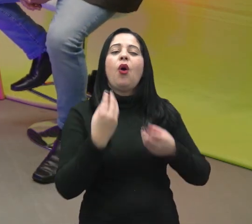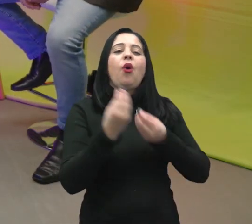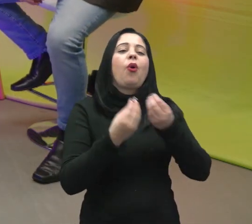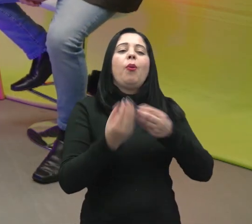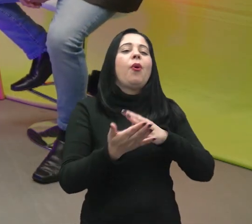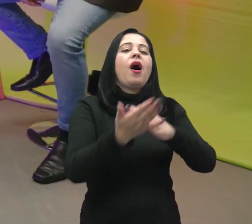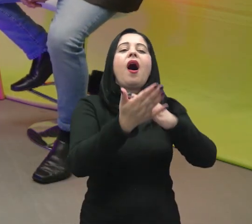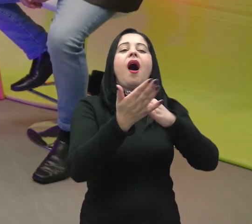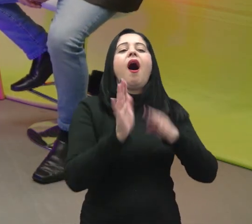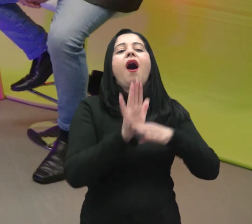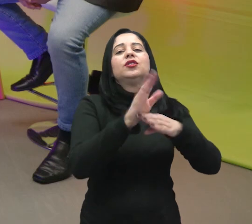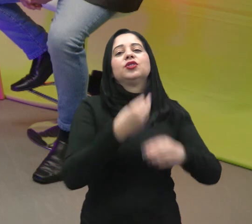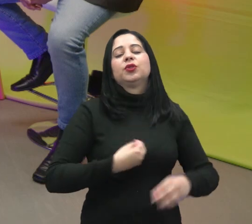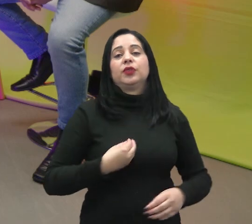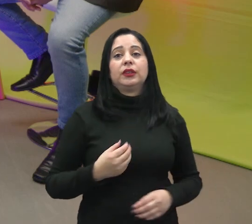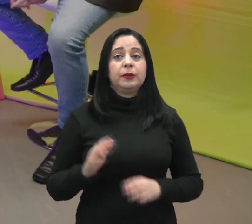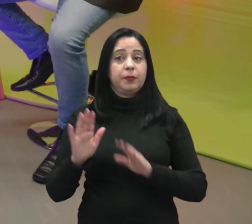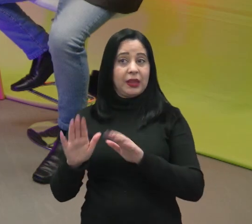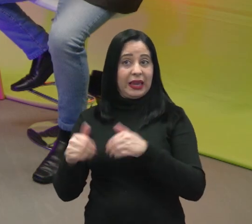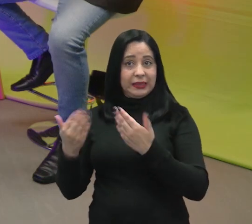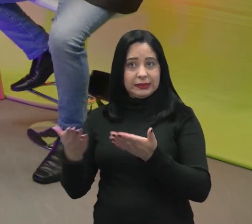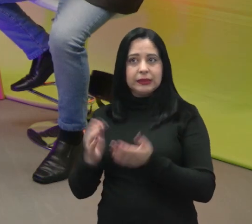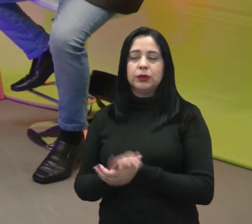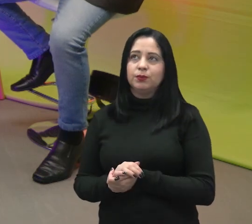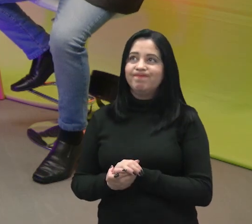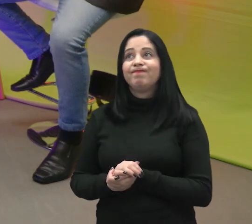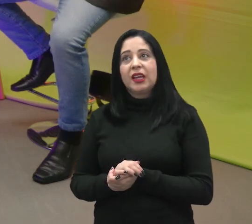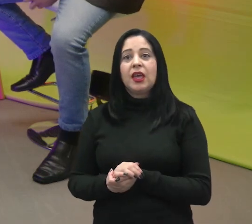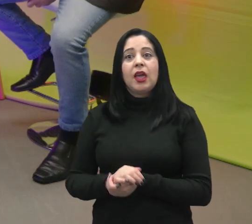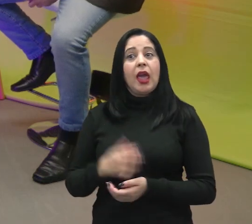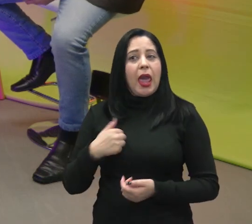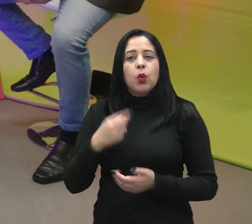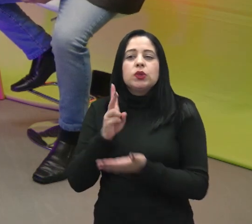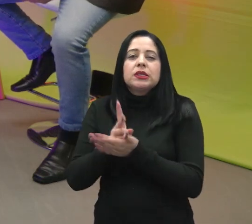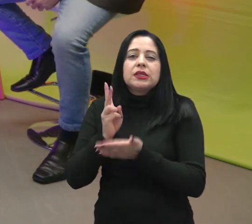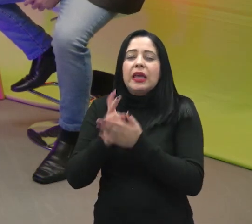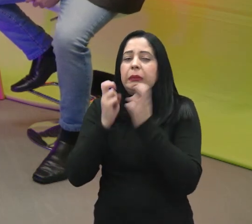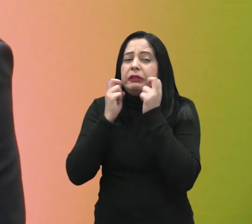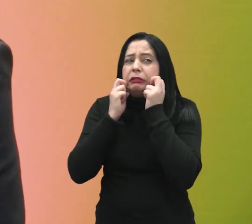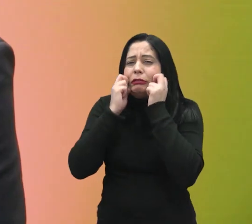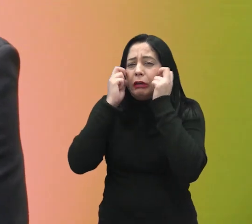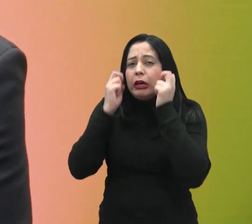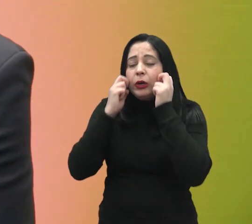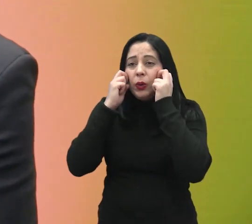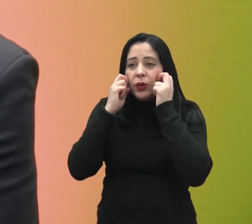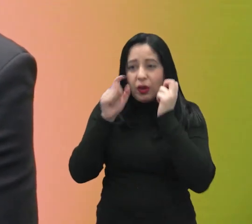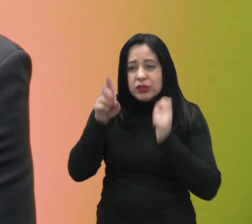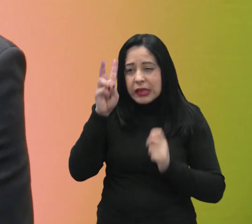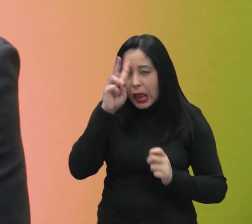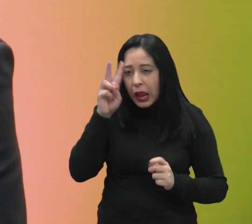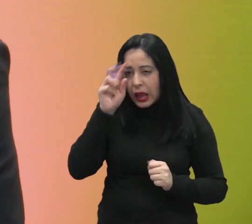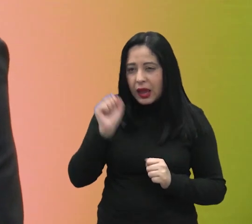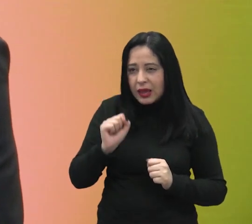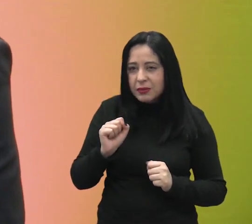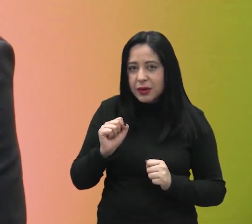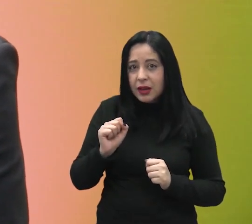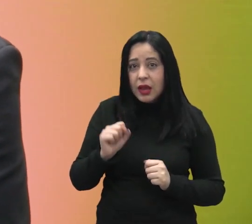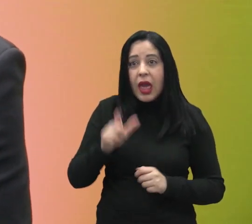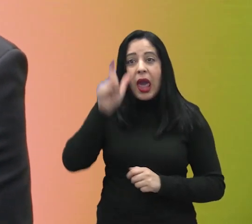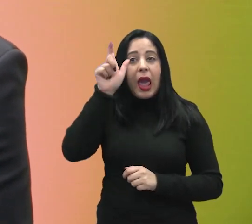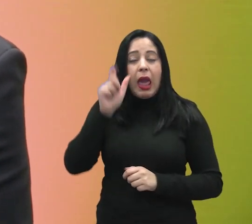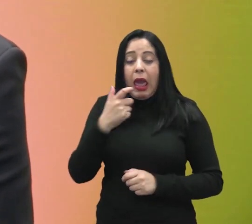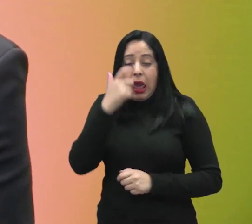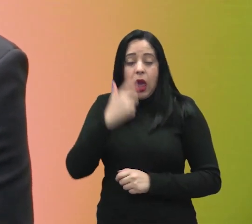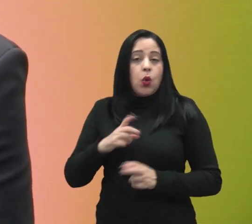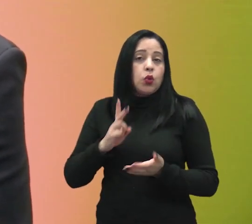aí na sua vida? Então, eu saí da minha casinha, assim, né, Fernanda? Eu sempre fui muito tímido. Não sei se você vai lembrar da época do Canarinho, mas sempre